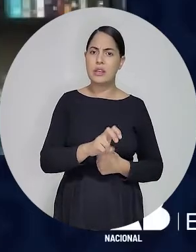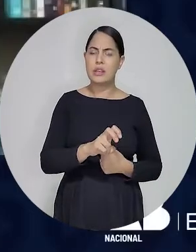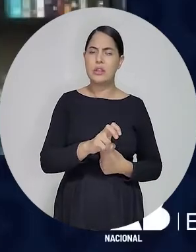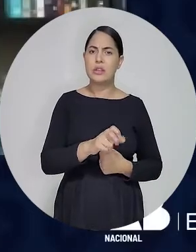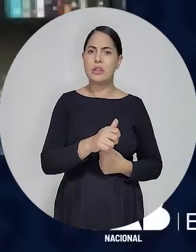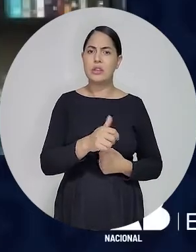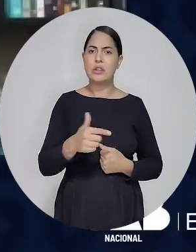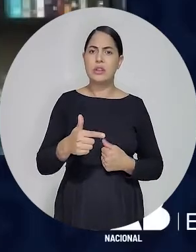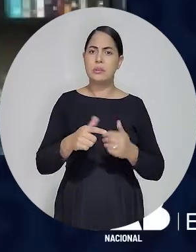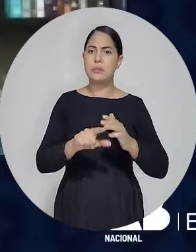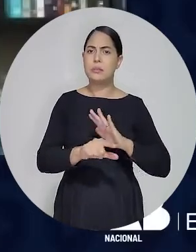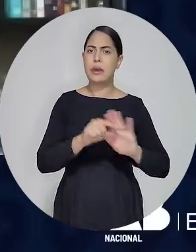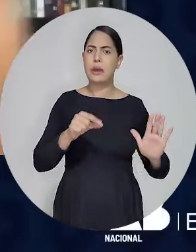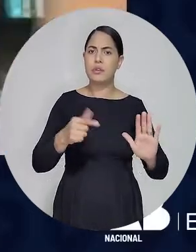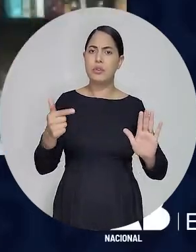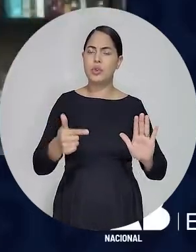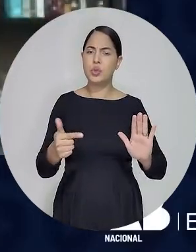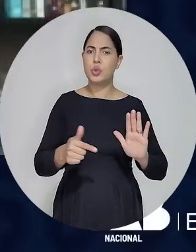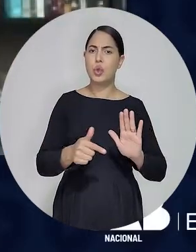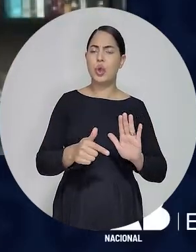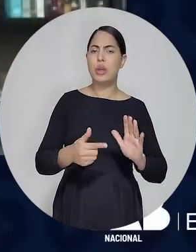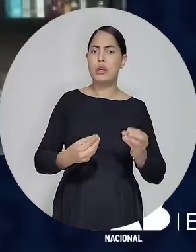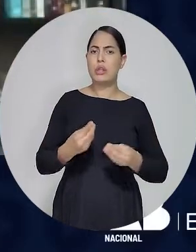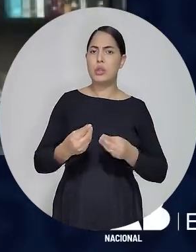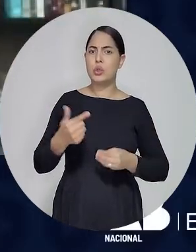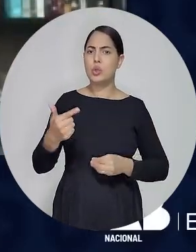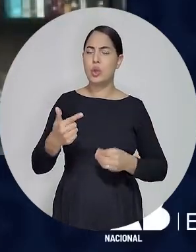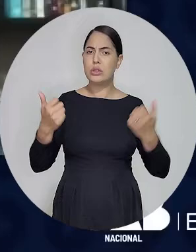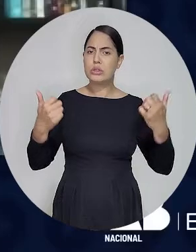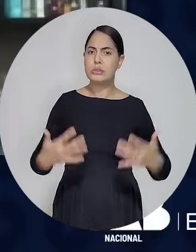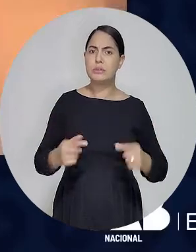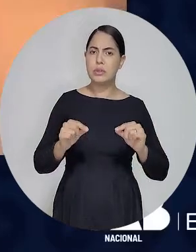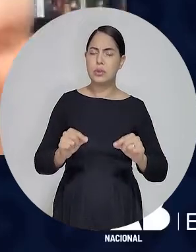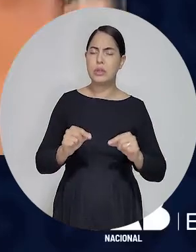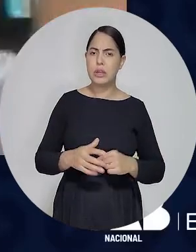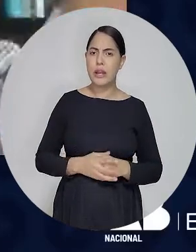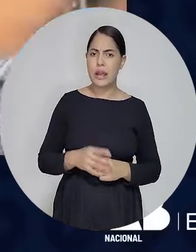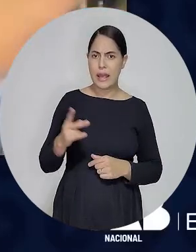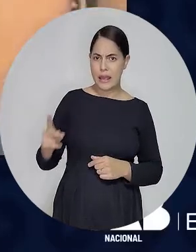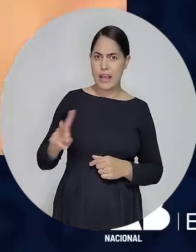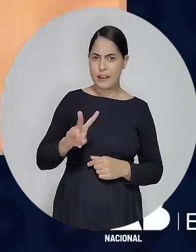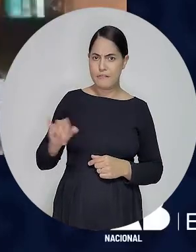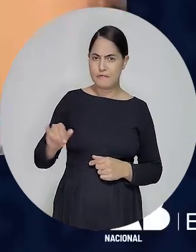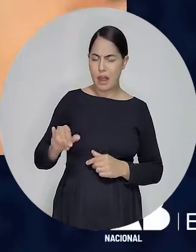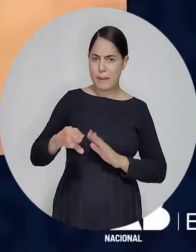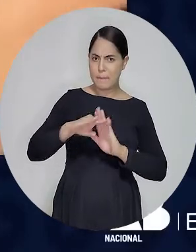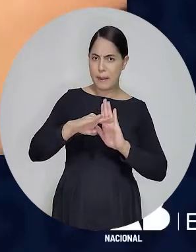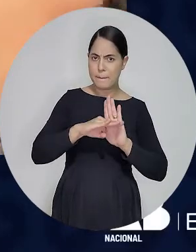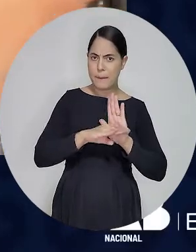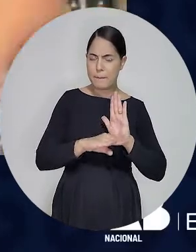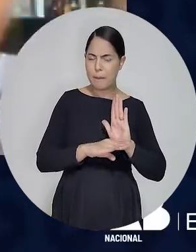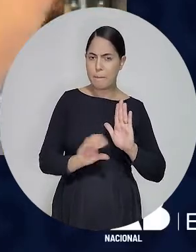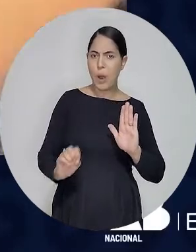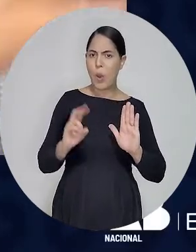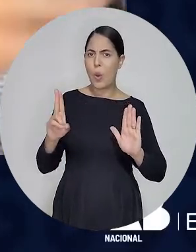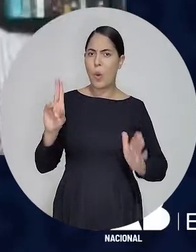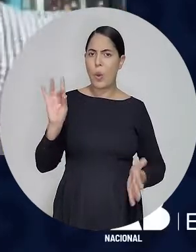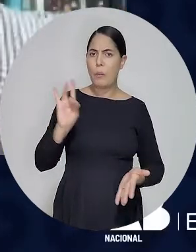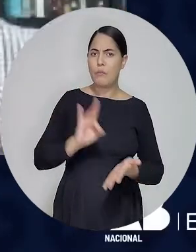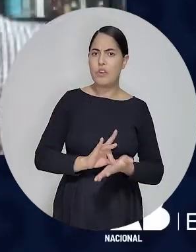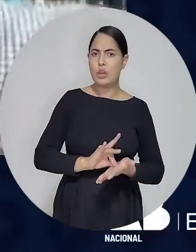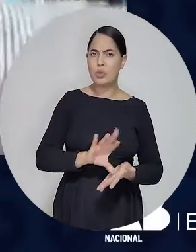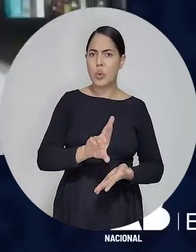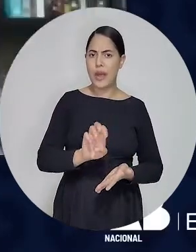2, inciso 2, seria aplicável a esse réu revel, ou nós aplicaríamos aquela regra que é para